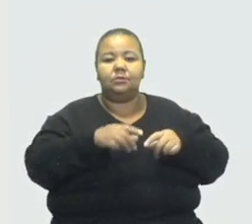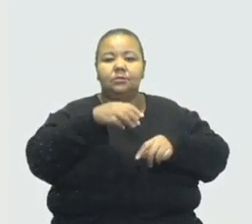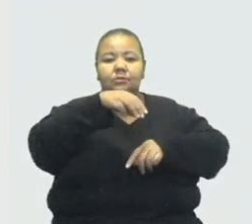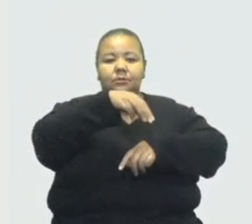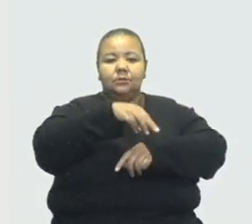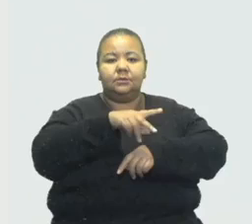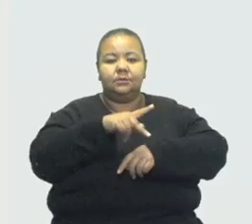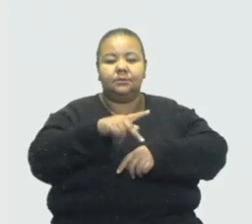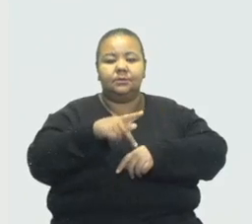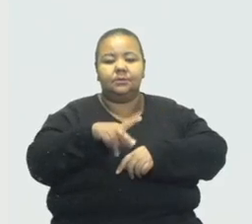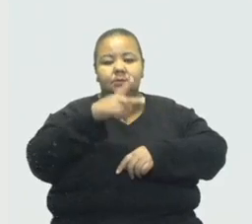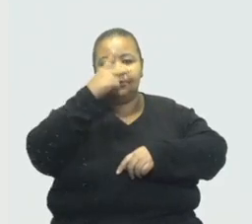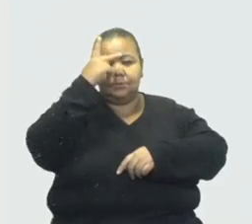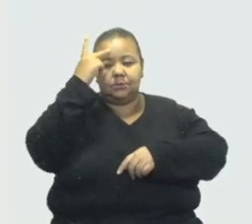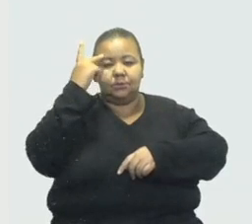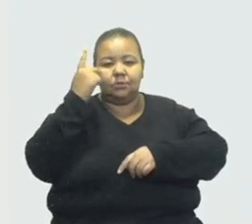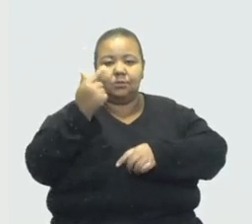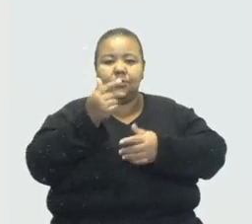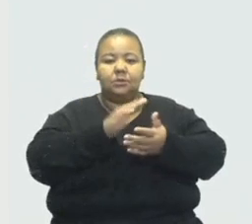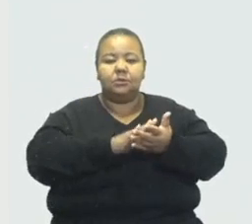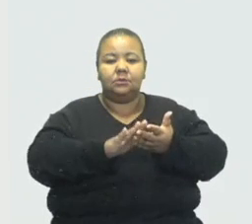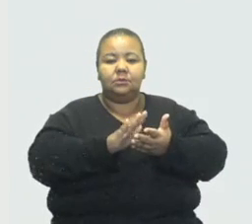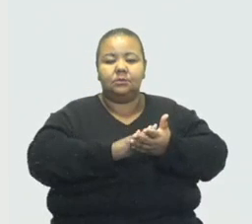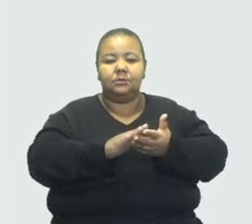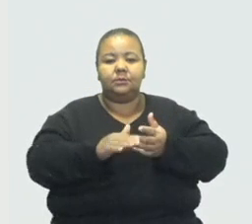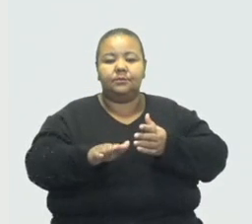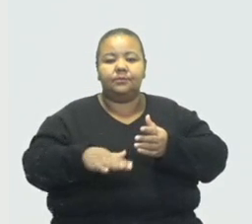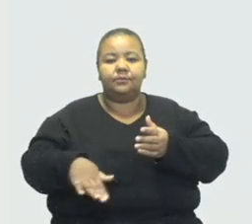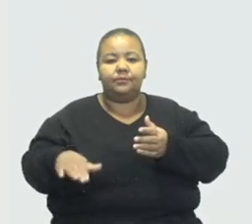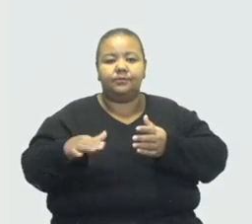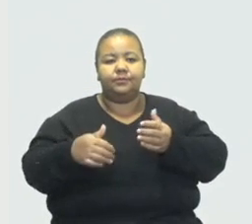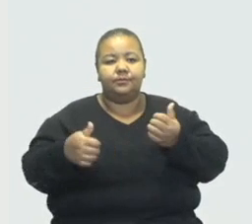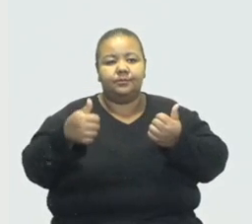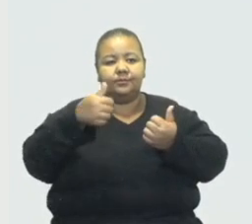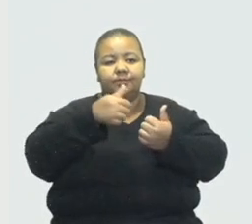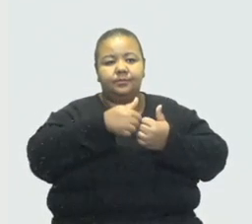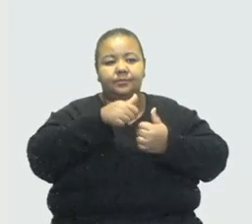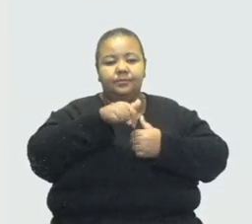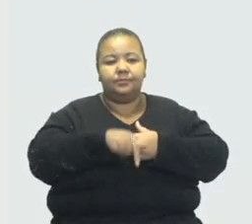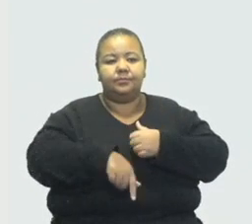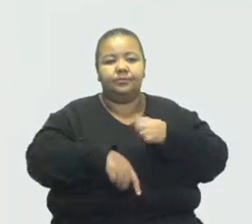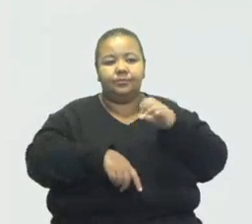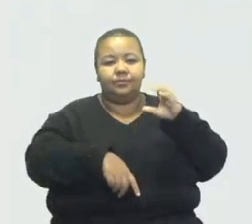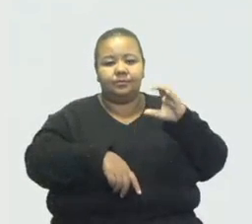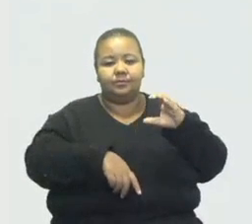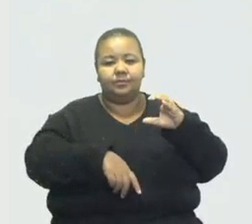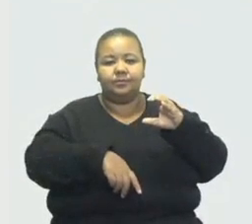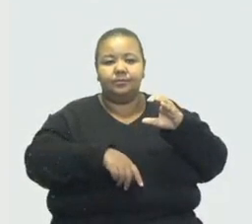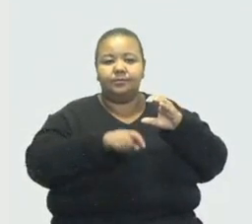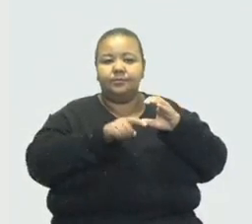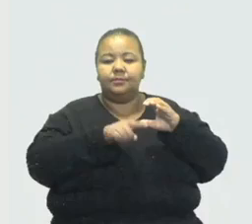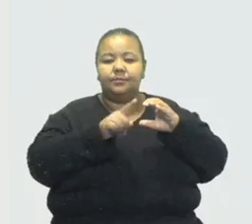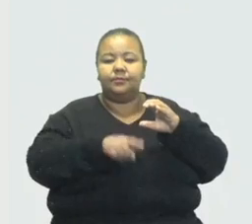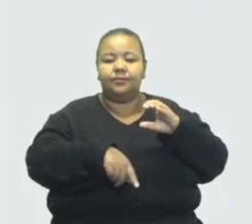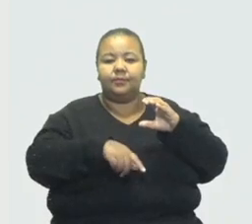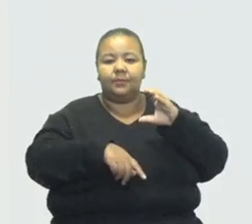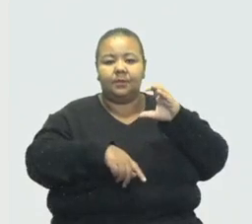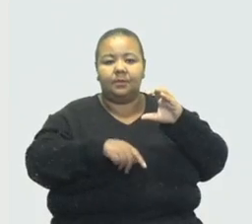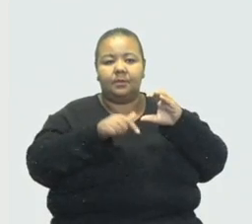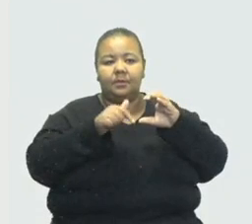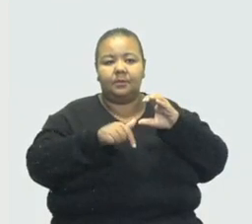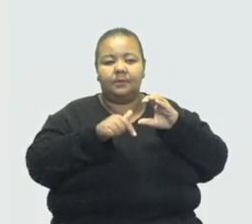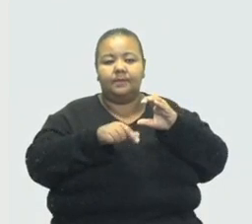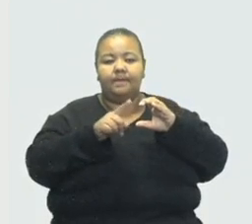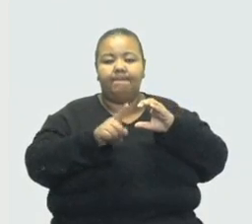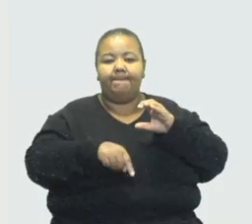matéria-prima, pessoal e despesas gerais, estão representados na matriz C. Então, essa nossa matriz C aqui,